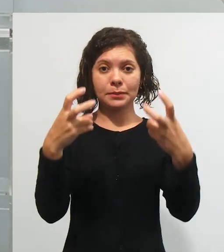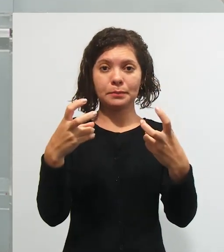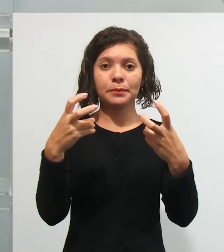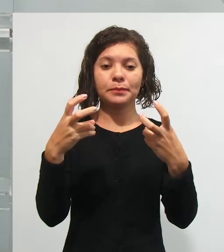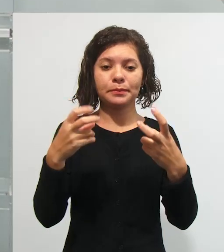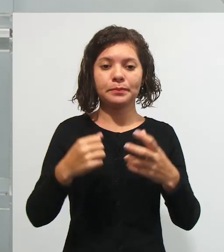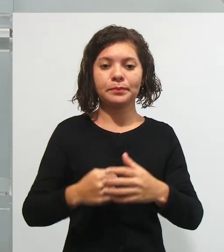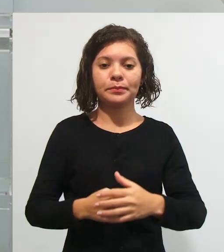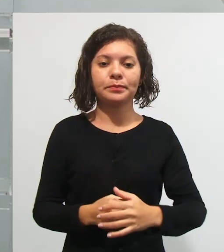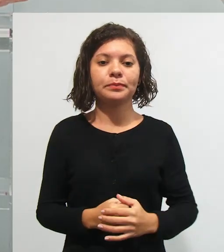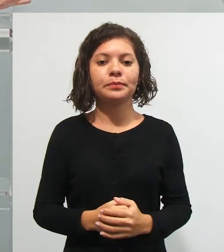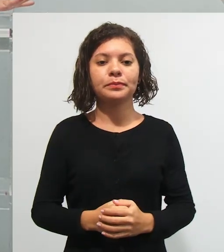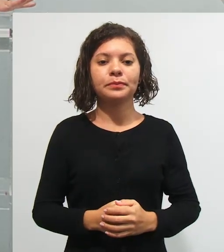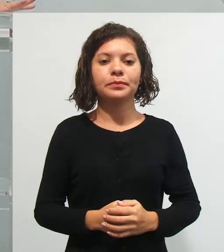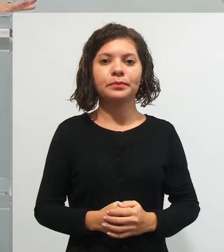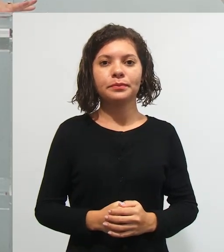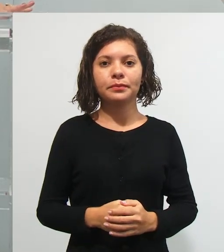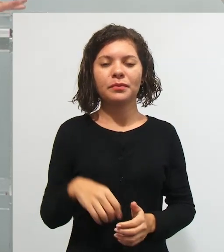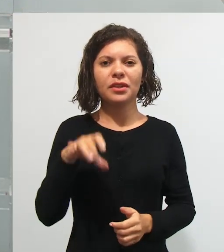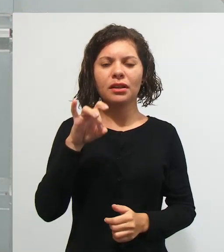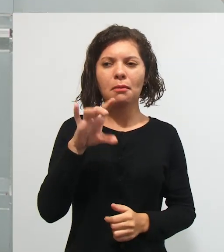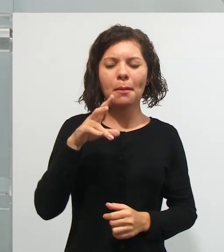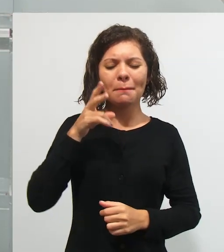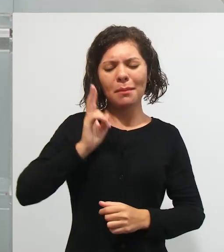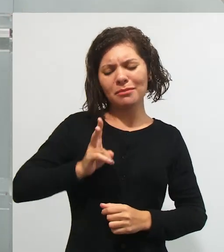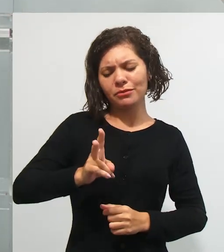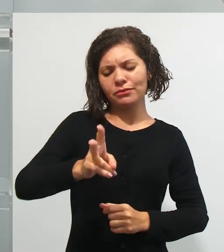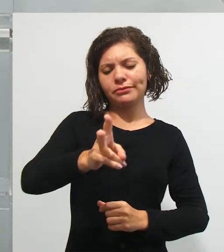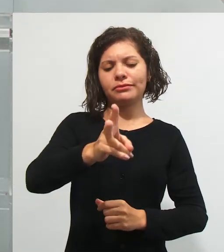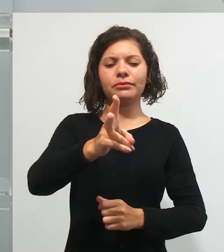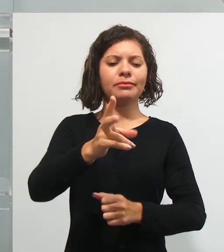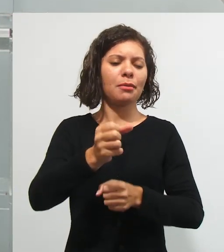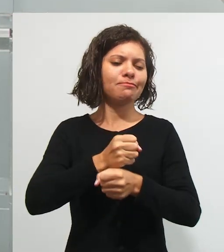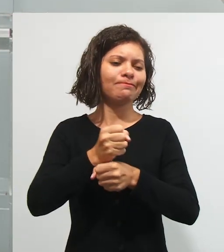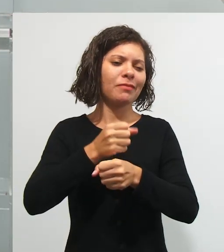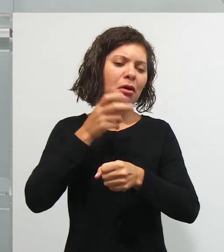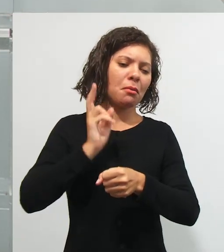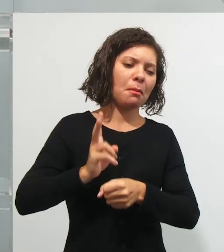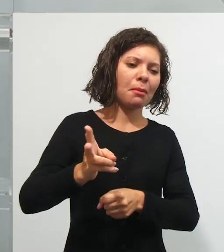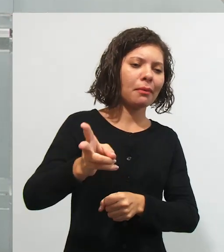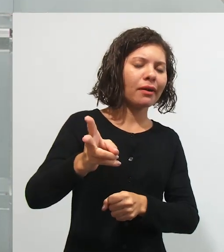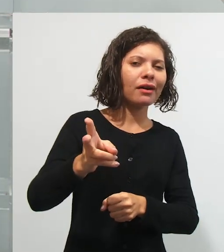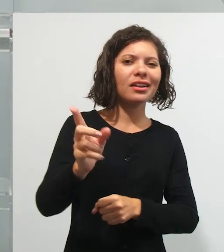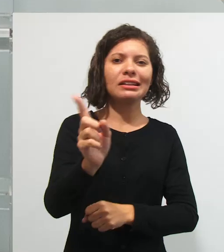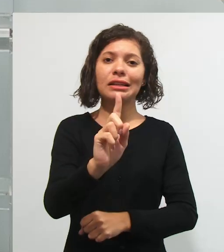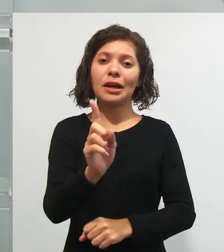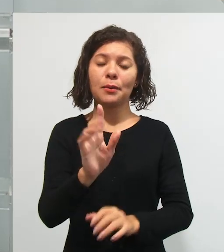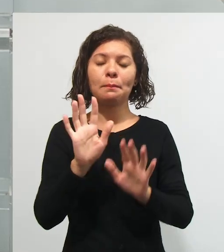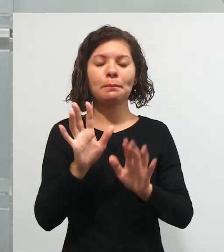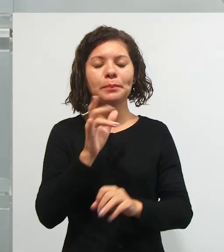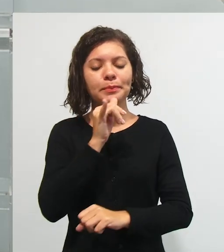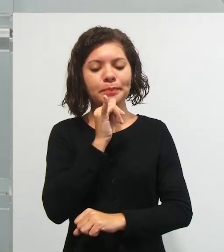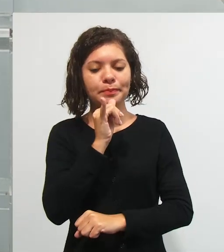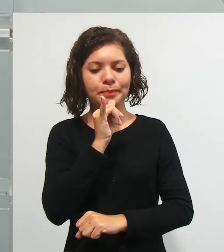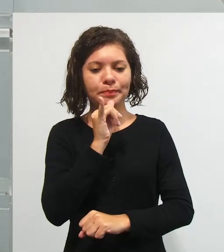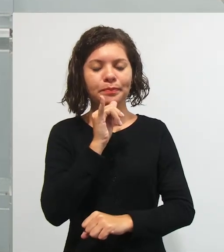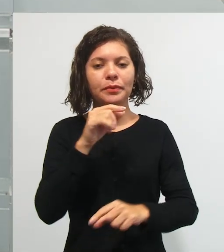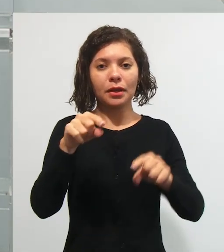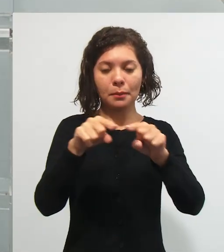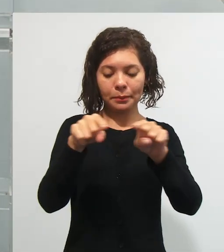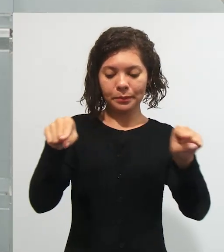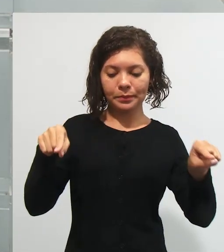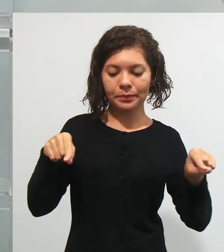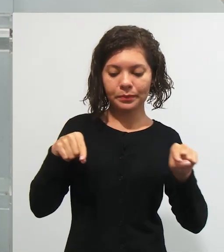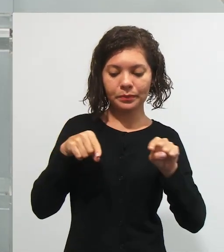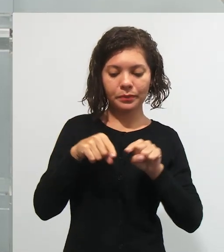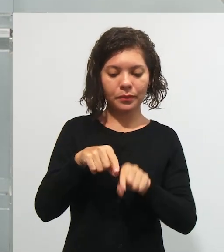proposição não é definitiva. Então, vamos lá. A gente tem uma turma Vamos exemplificar. Nós temos uma turma de 4º ano